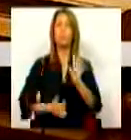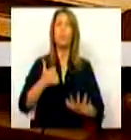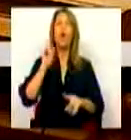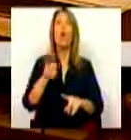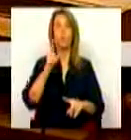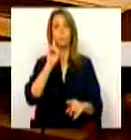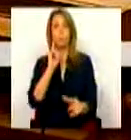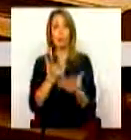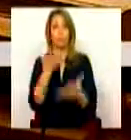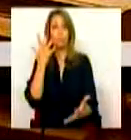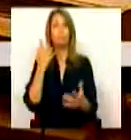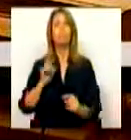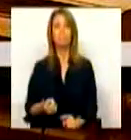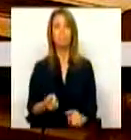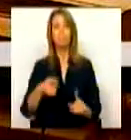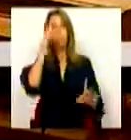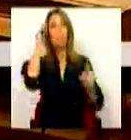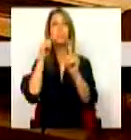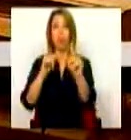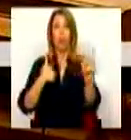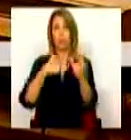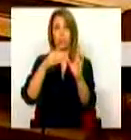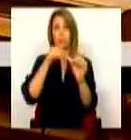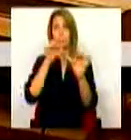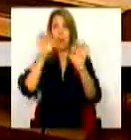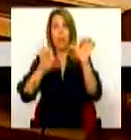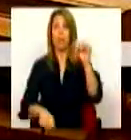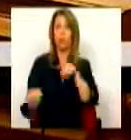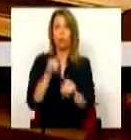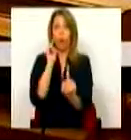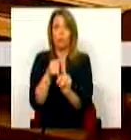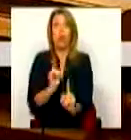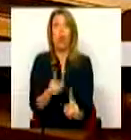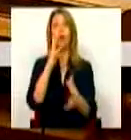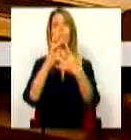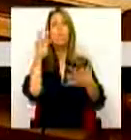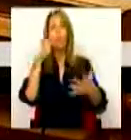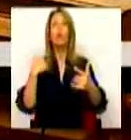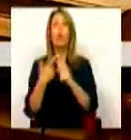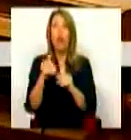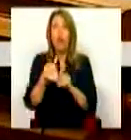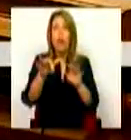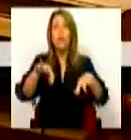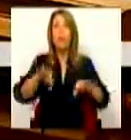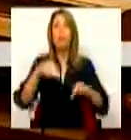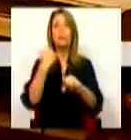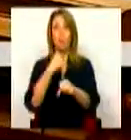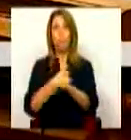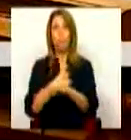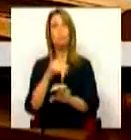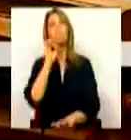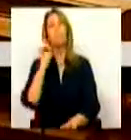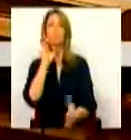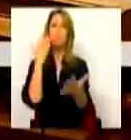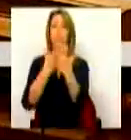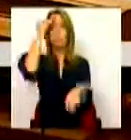realçarmos, e de alguma maneira a intenção da declaração política era precisamente esta, era enfatizar que estamos na reta final destes trabalhos, é importante que ela